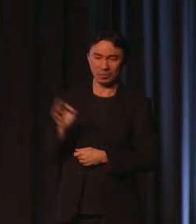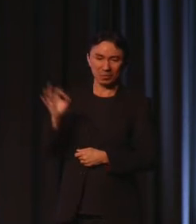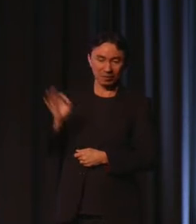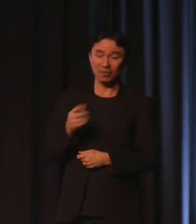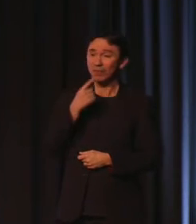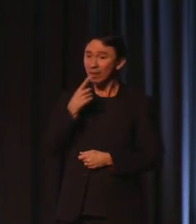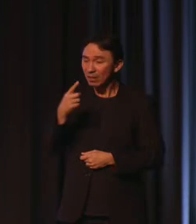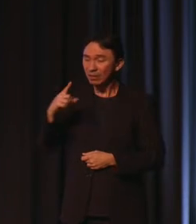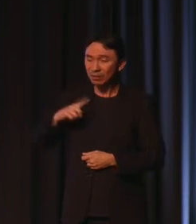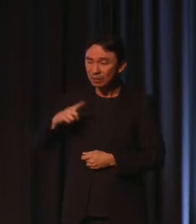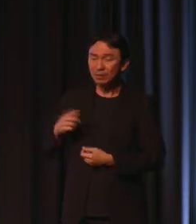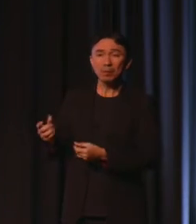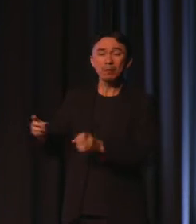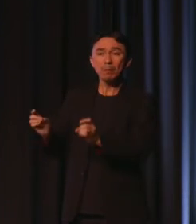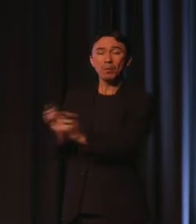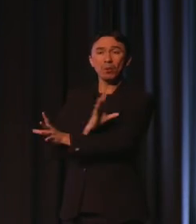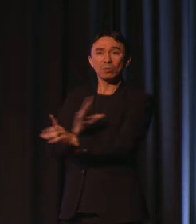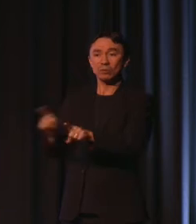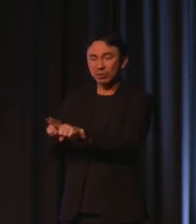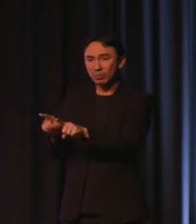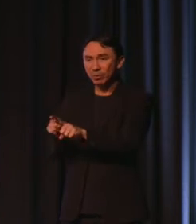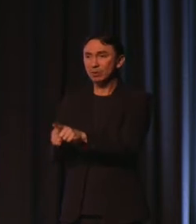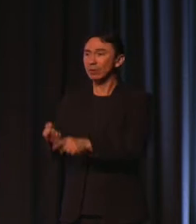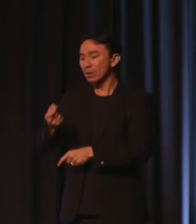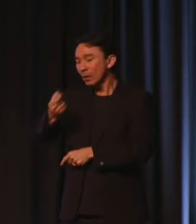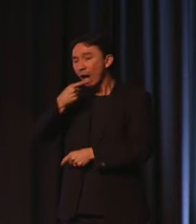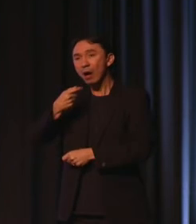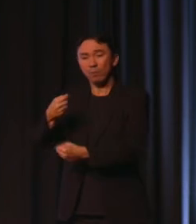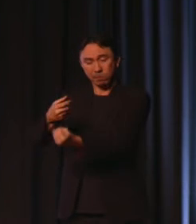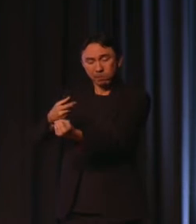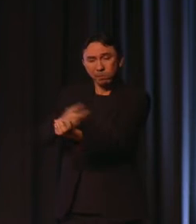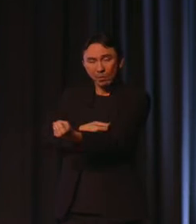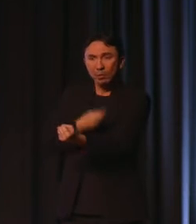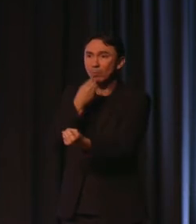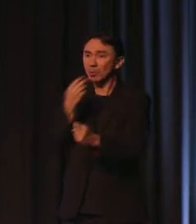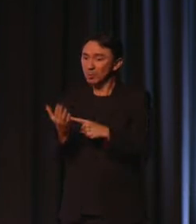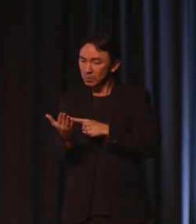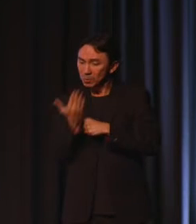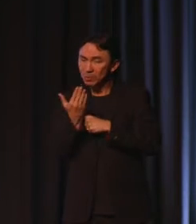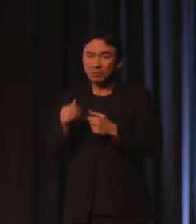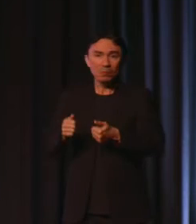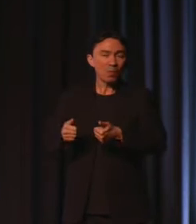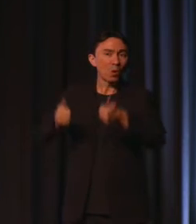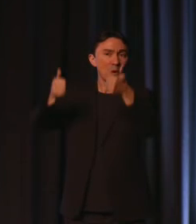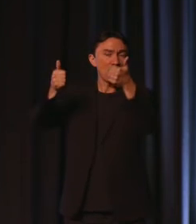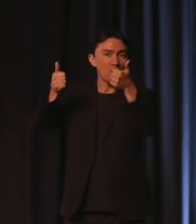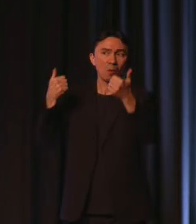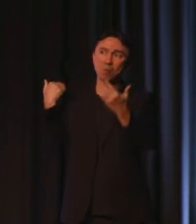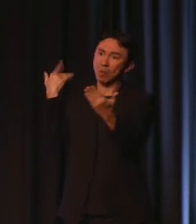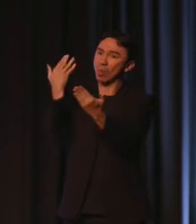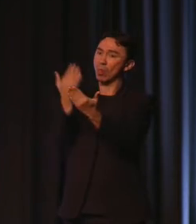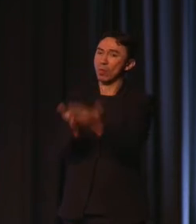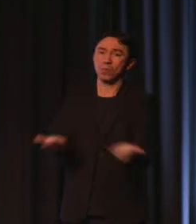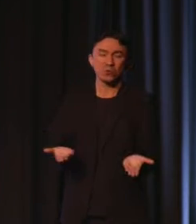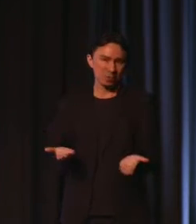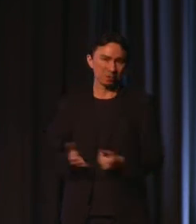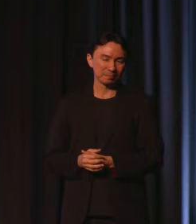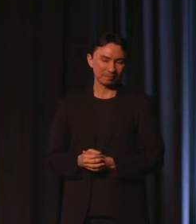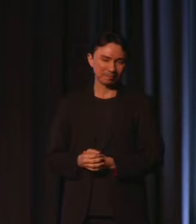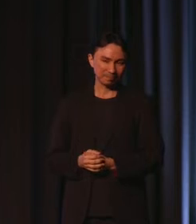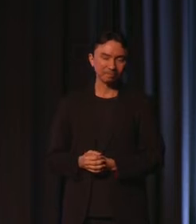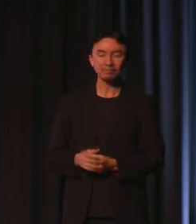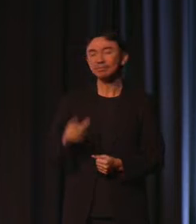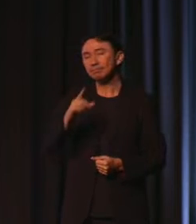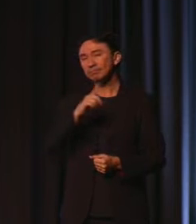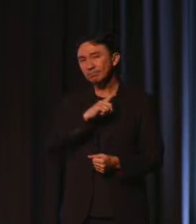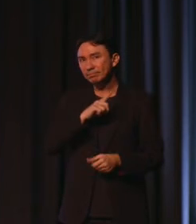e da própria eficiência do medicamento, né? O quanto ele conseguiu de melhoria ao longo do tempo, tá? Pensando em